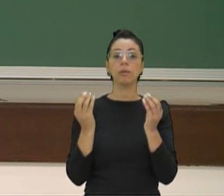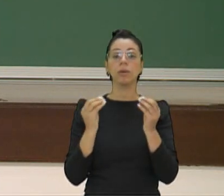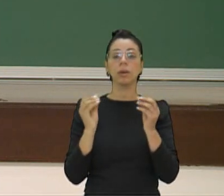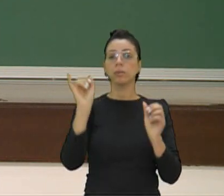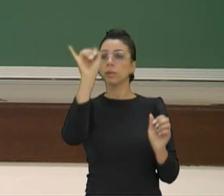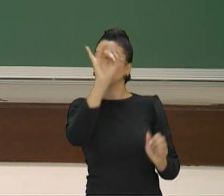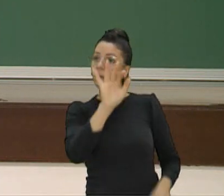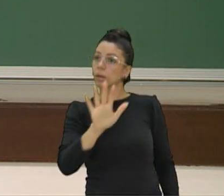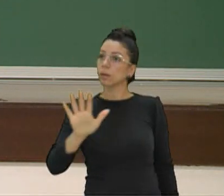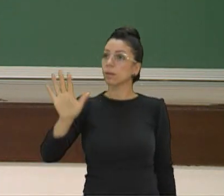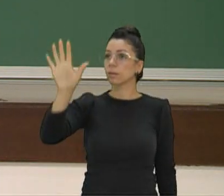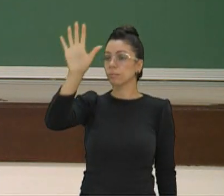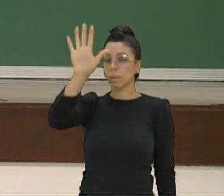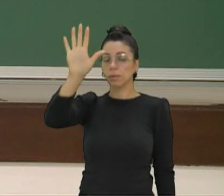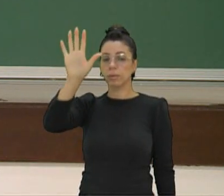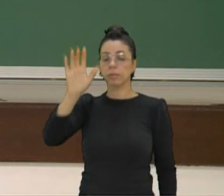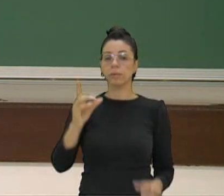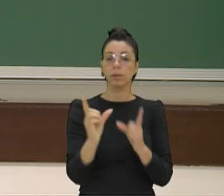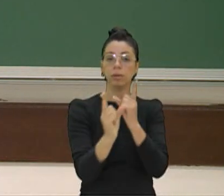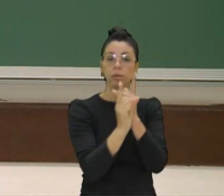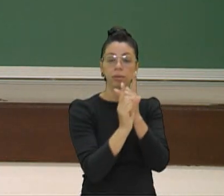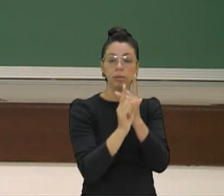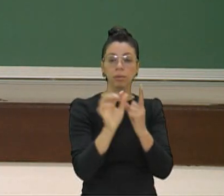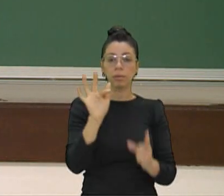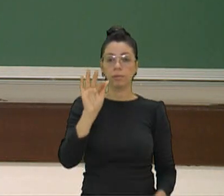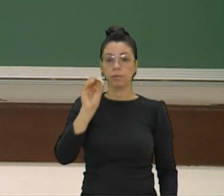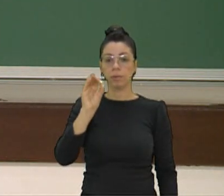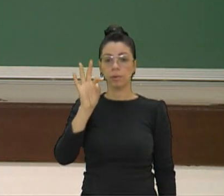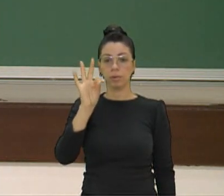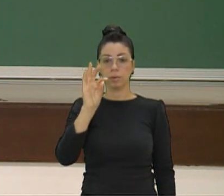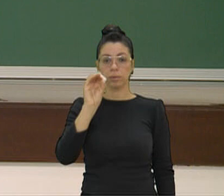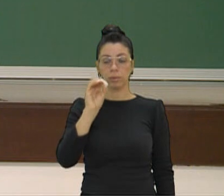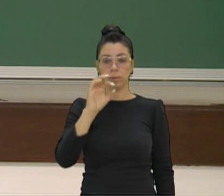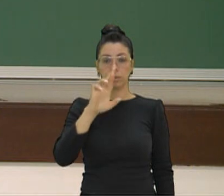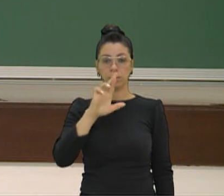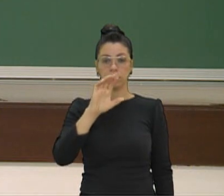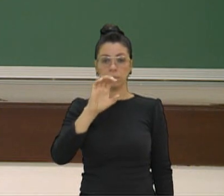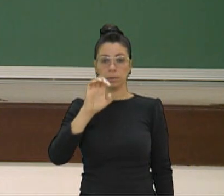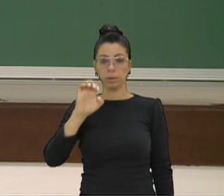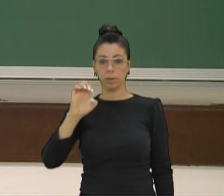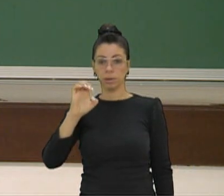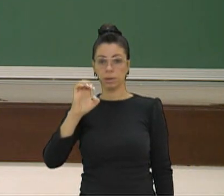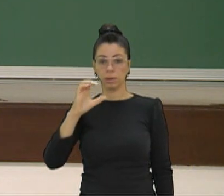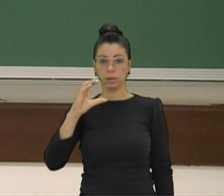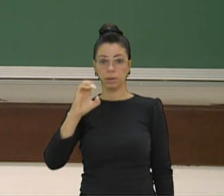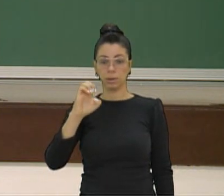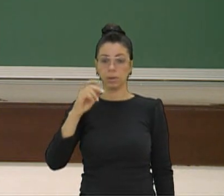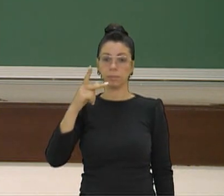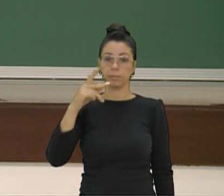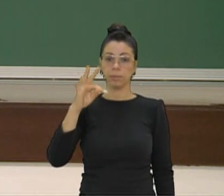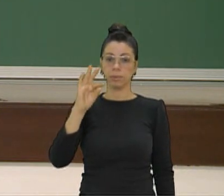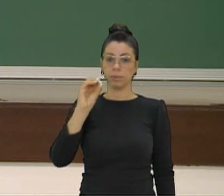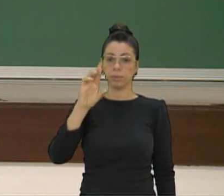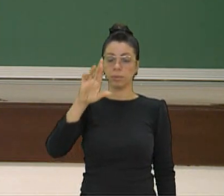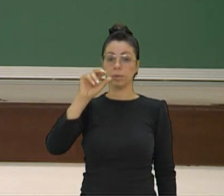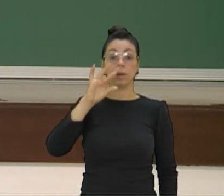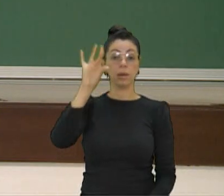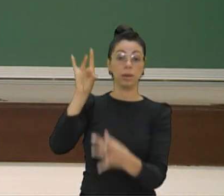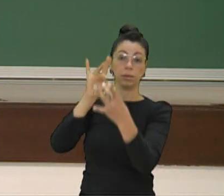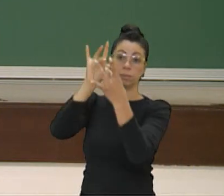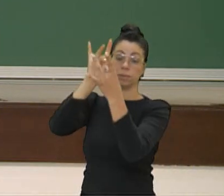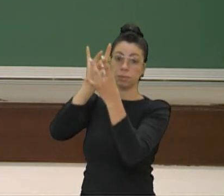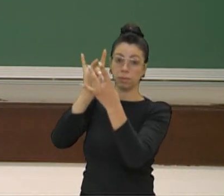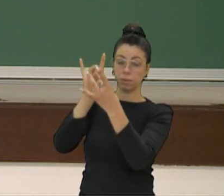imagem. Lá eu vou encontrar os fotorreceptores, células específicas em capturar, são sensíveis